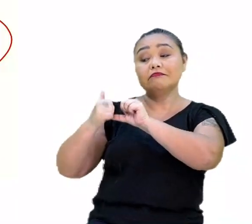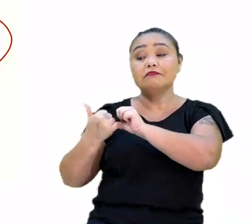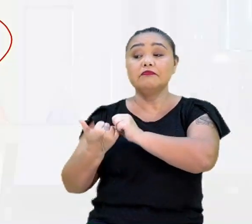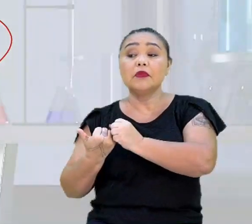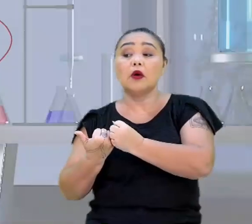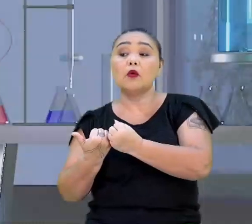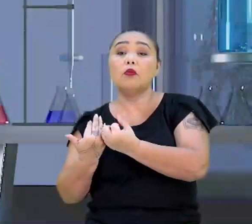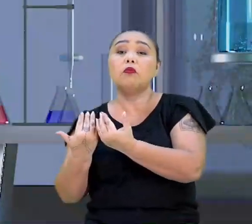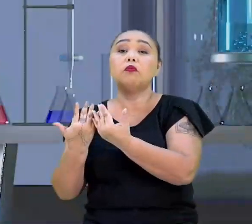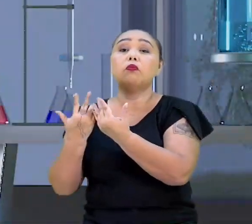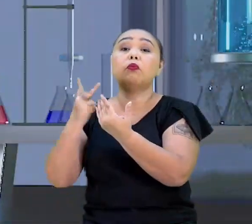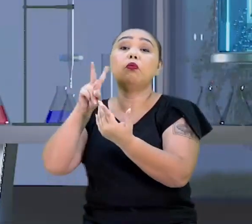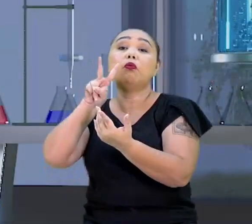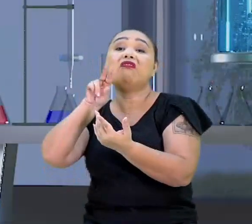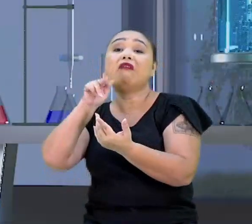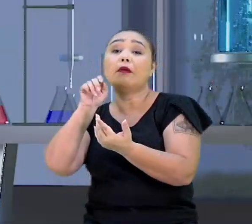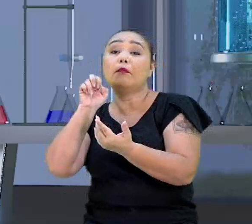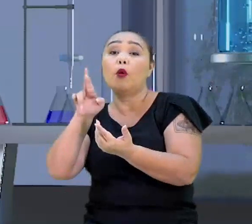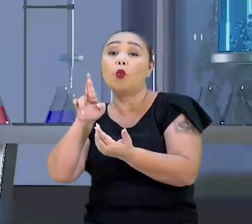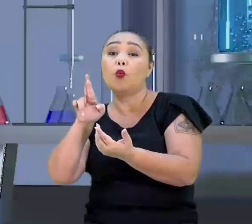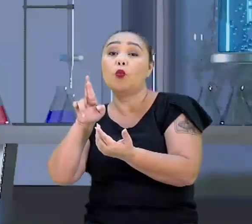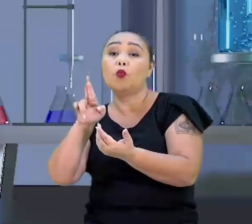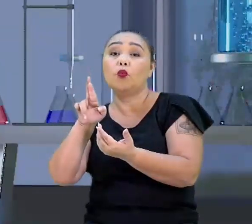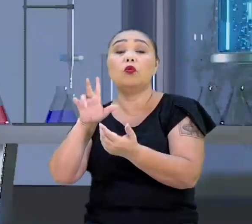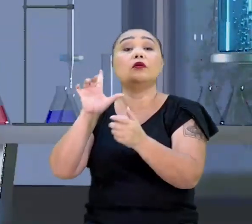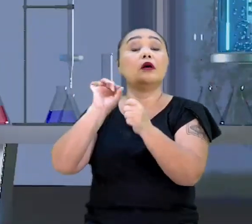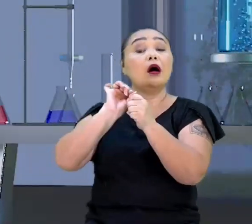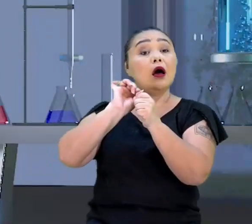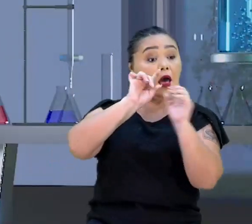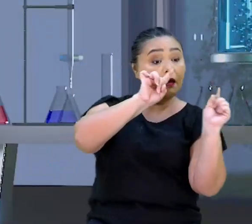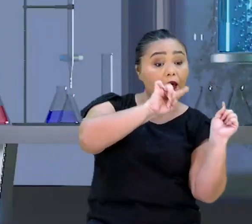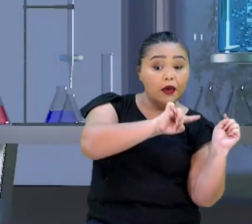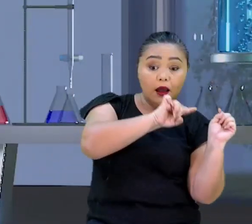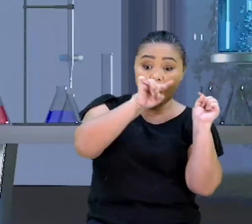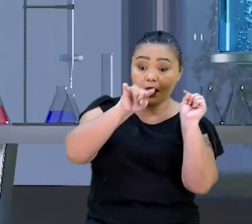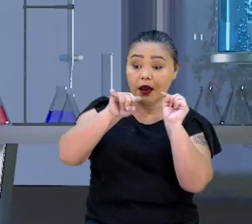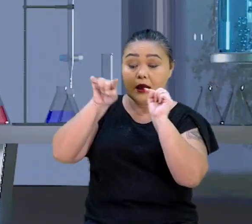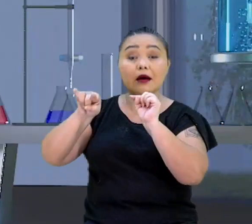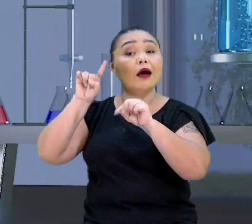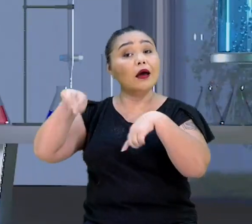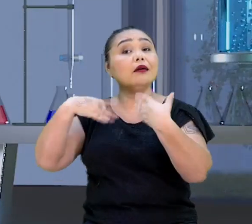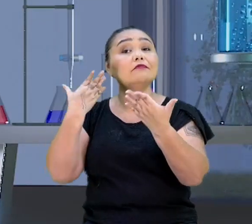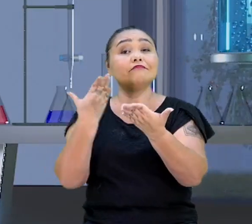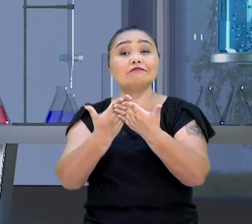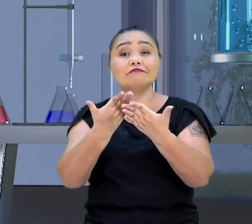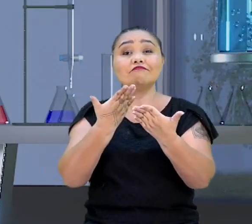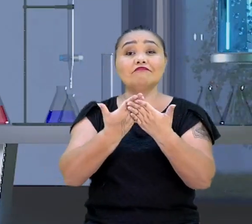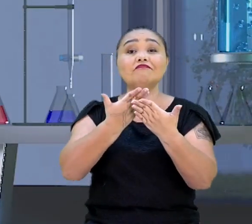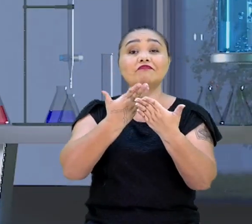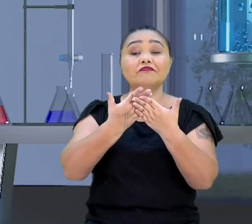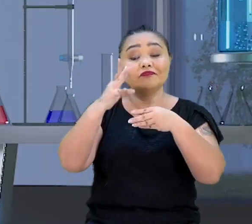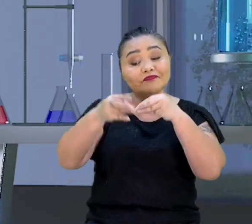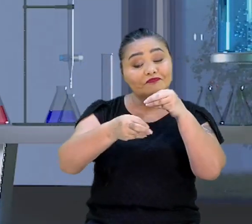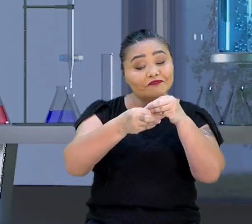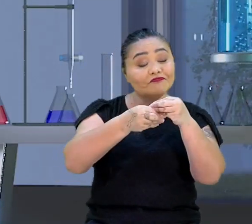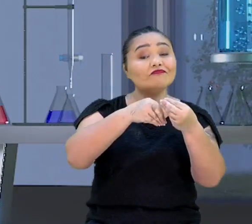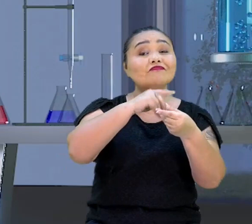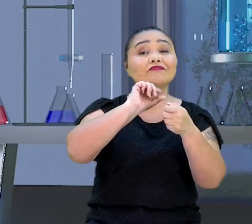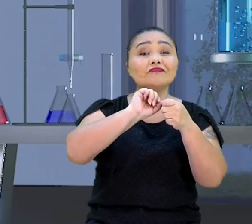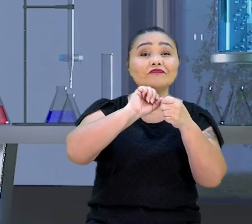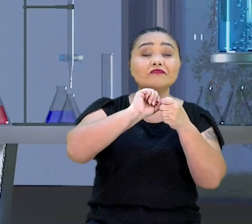estado vapor. Então, gente, esse é o motivo pelo qual a gente estuda os estados de agregação, porque são